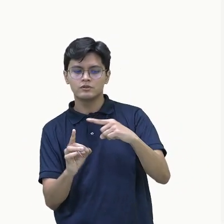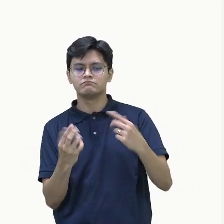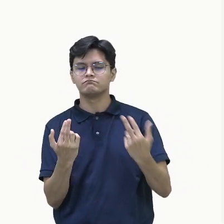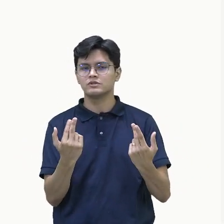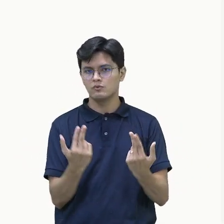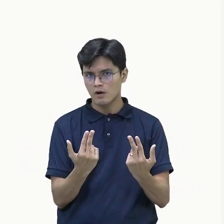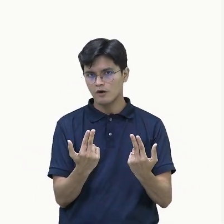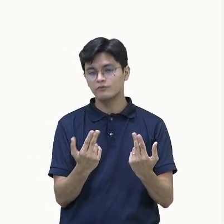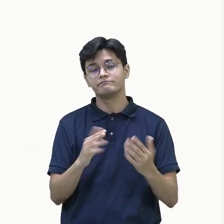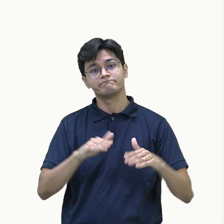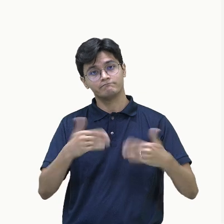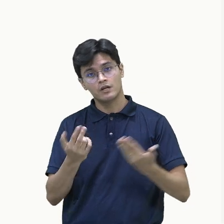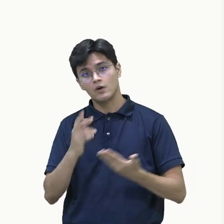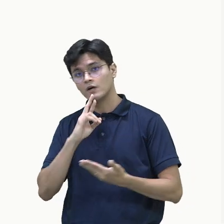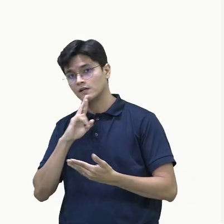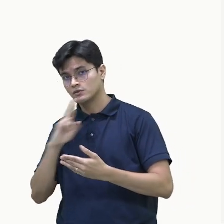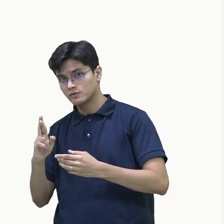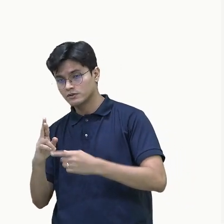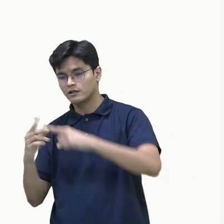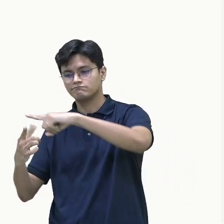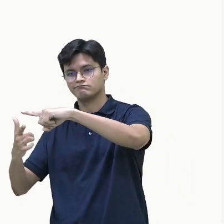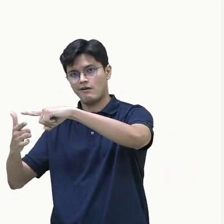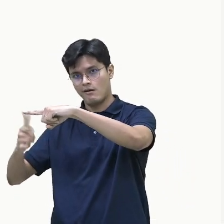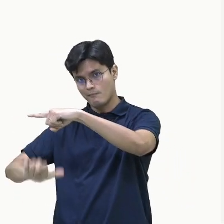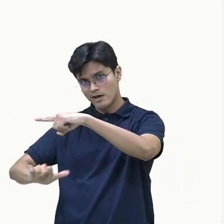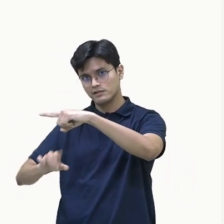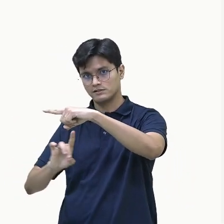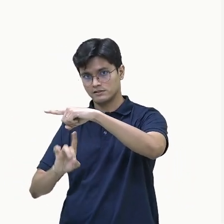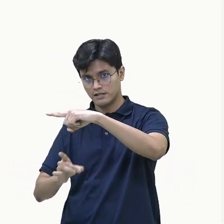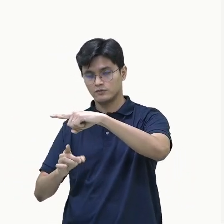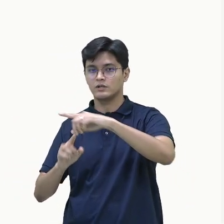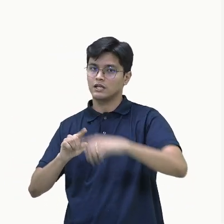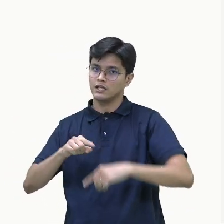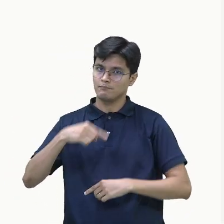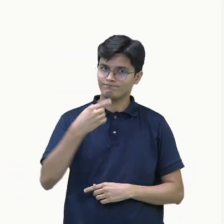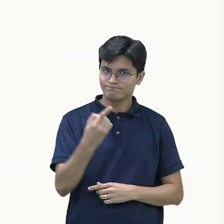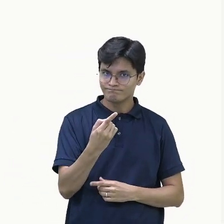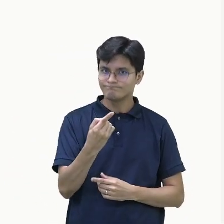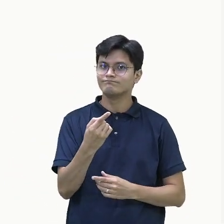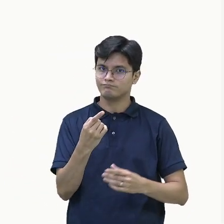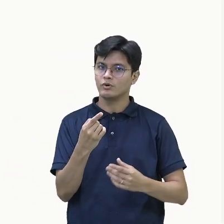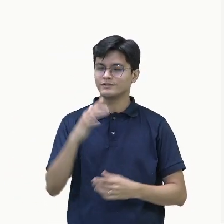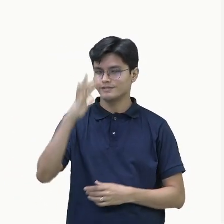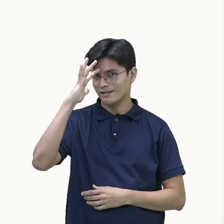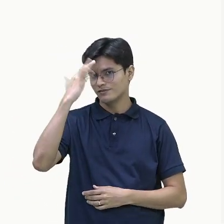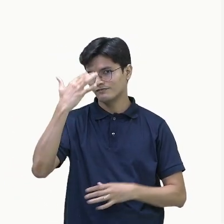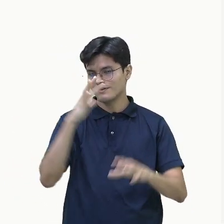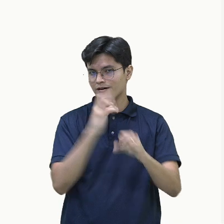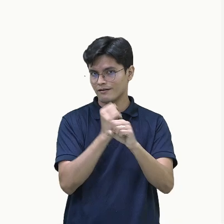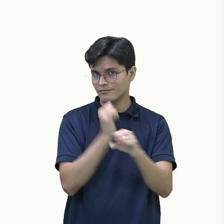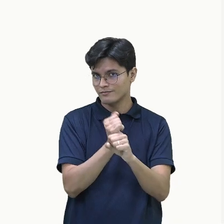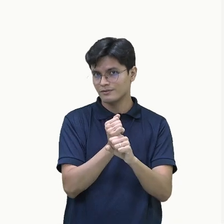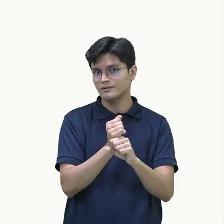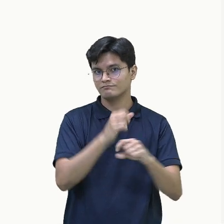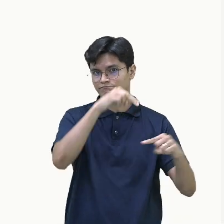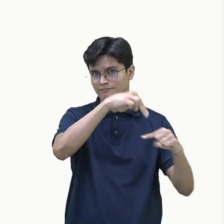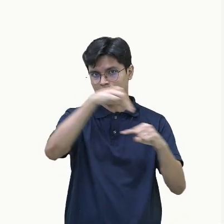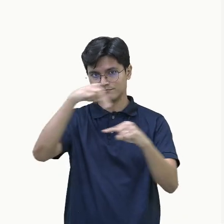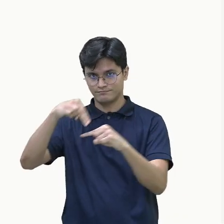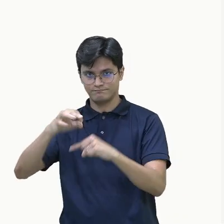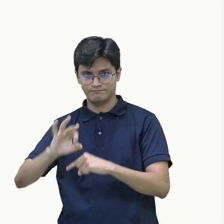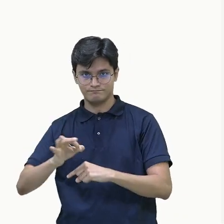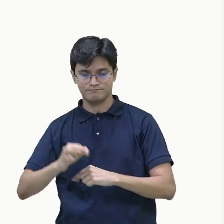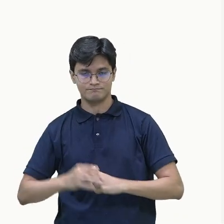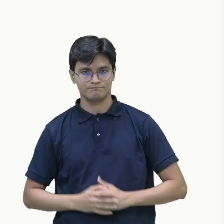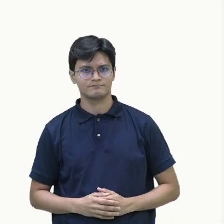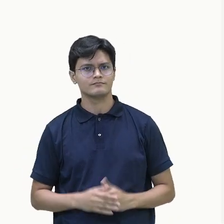operação com os numeradores. Tranquilo? Muito bem. Então, vamos ter agora toda a